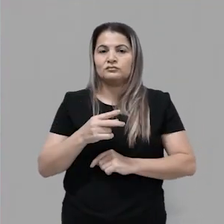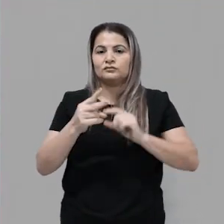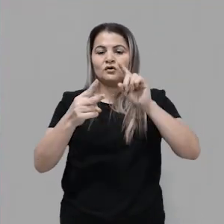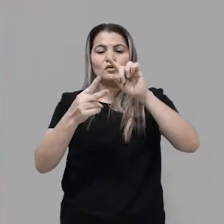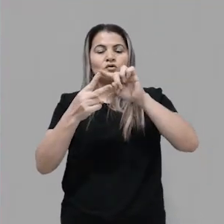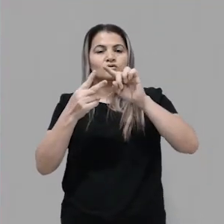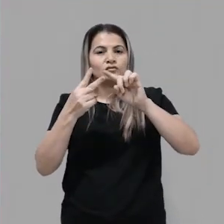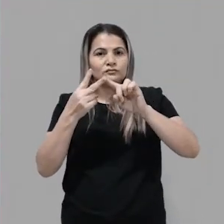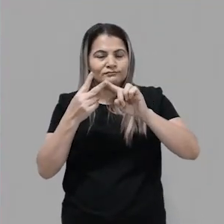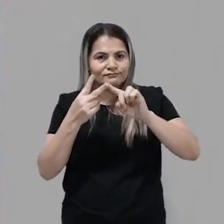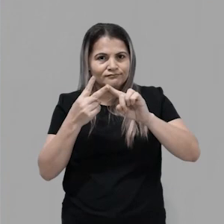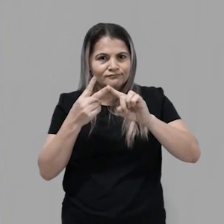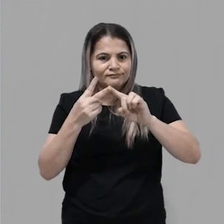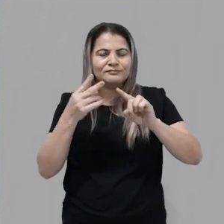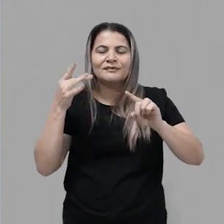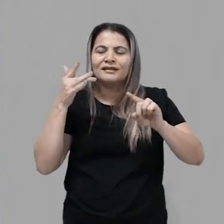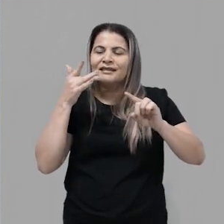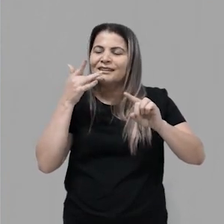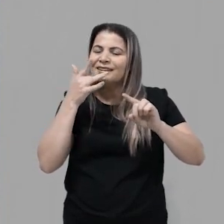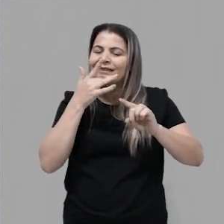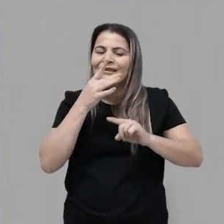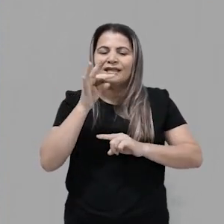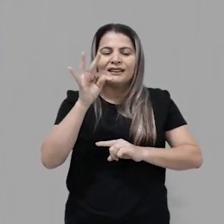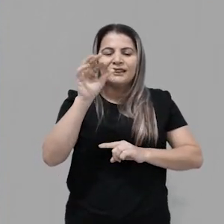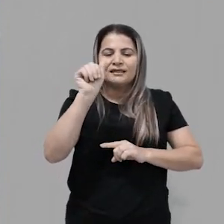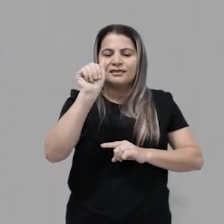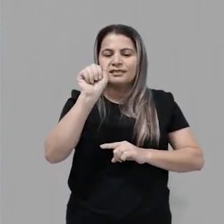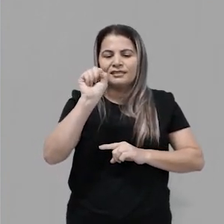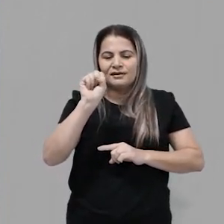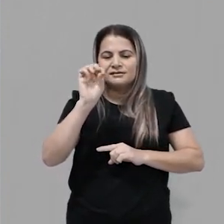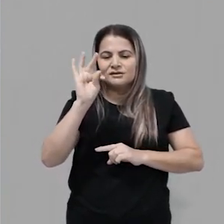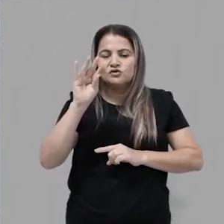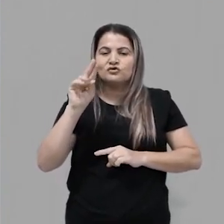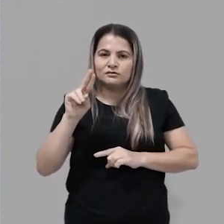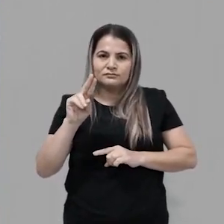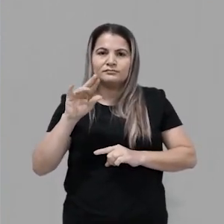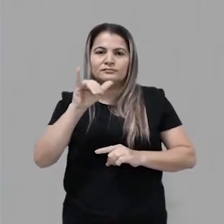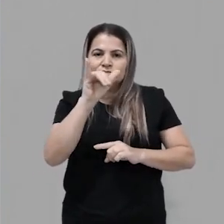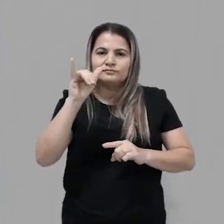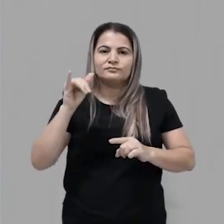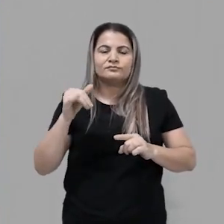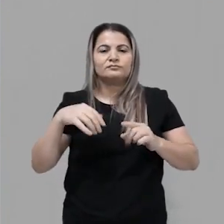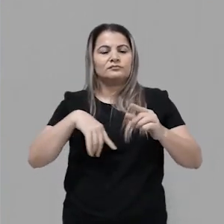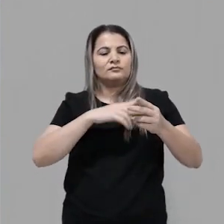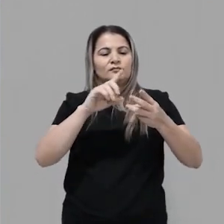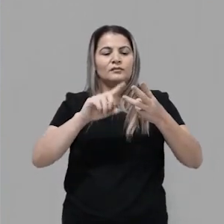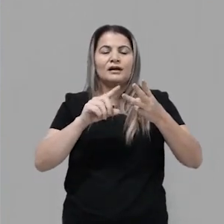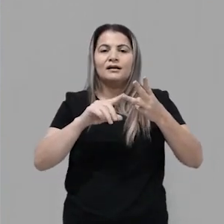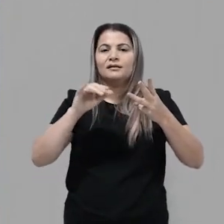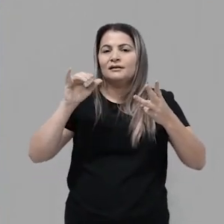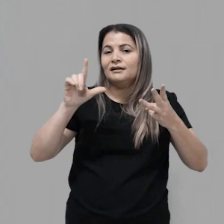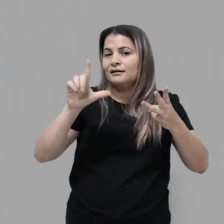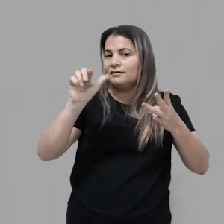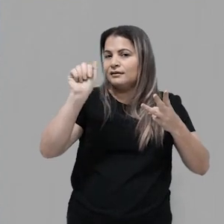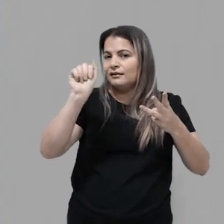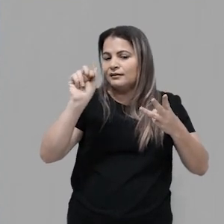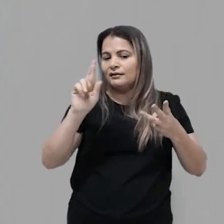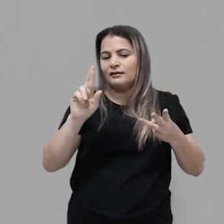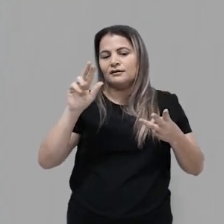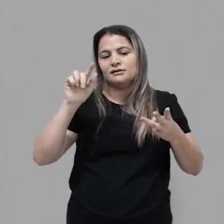2, tasty, delicious, large, grande, pizzas para o